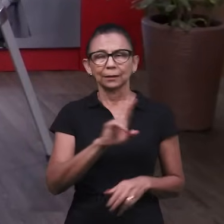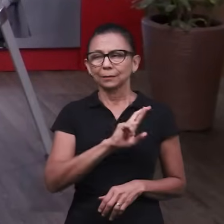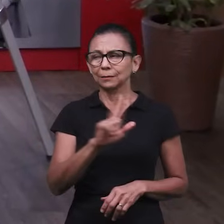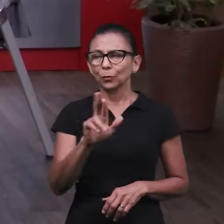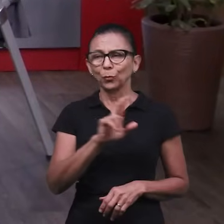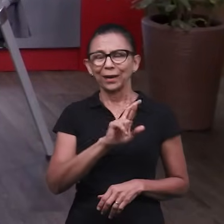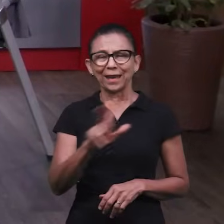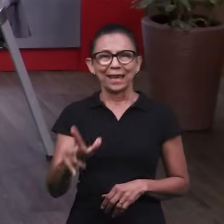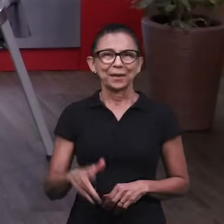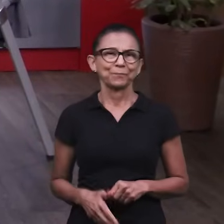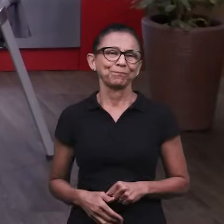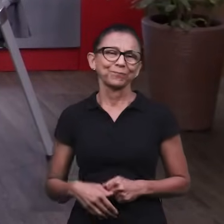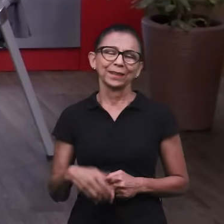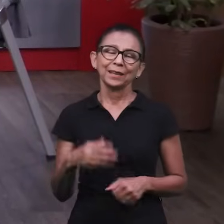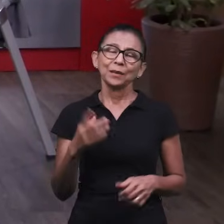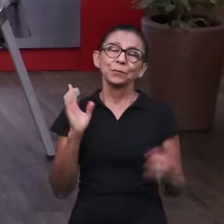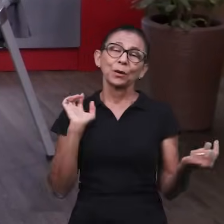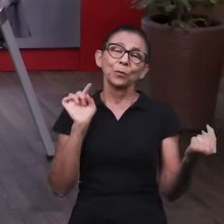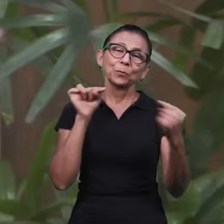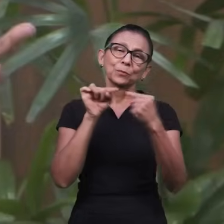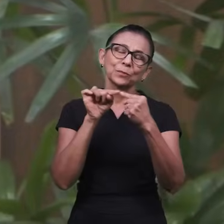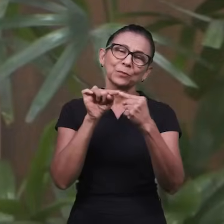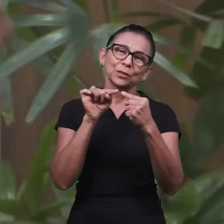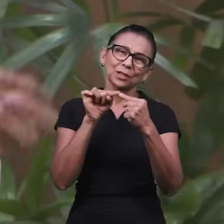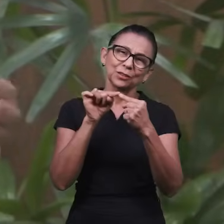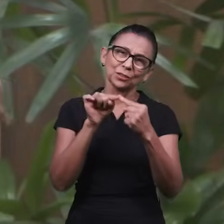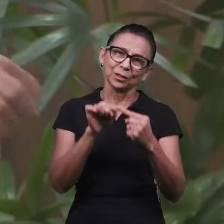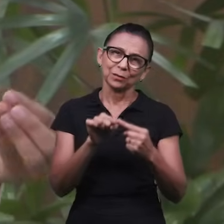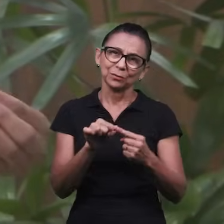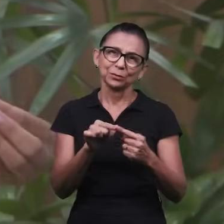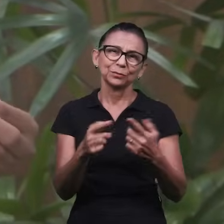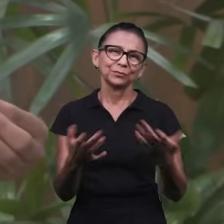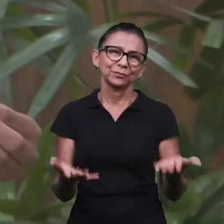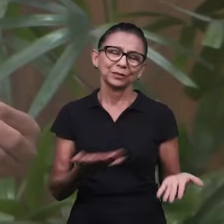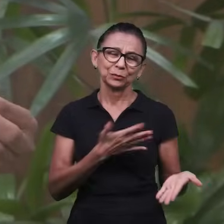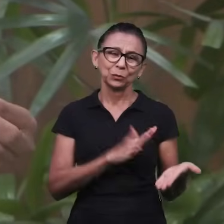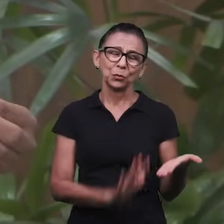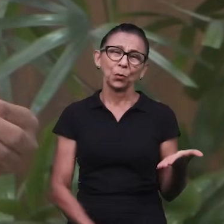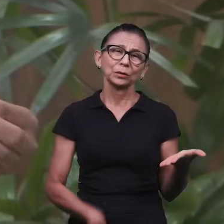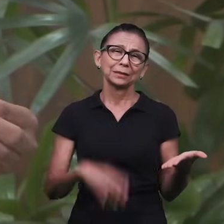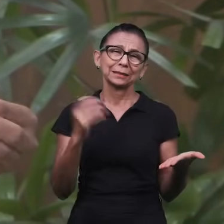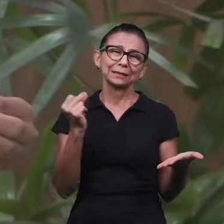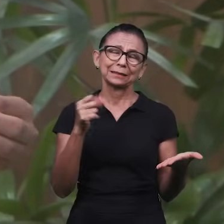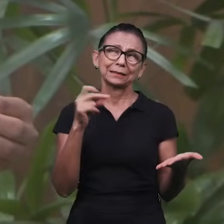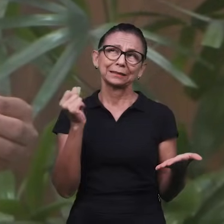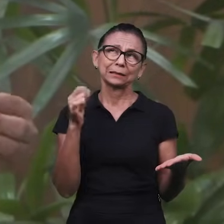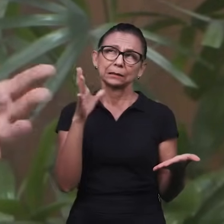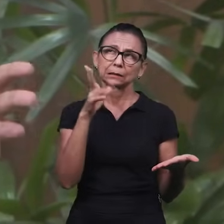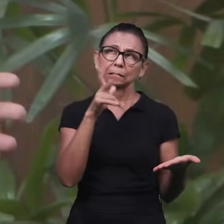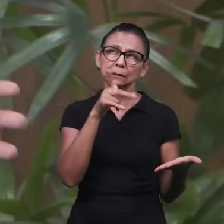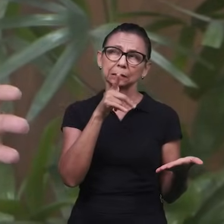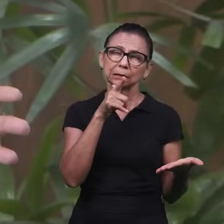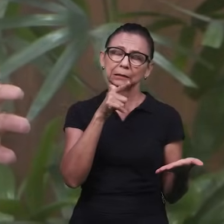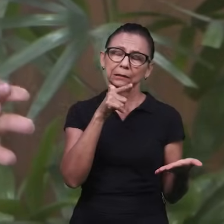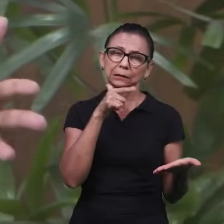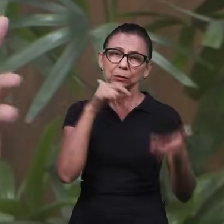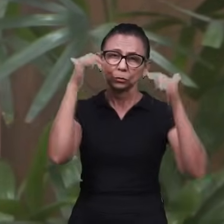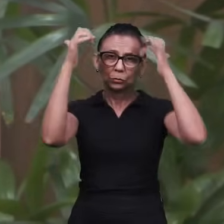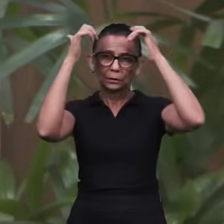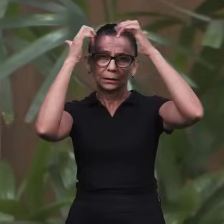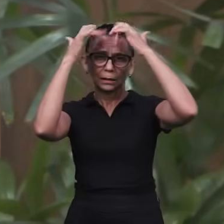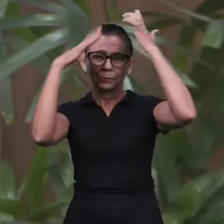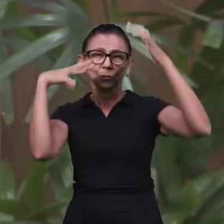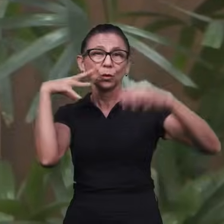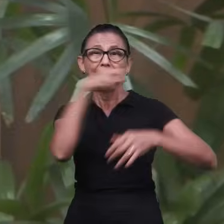papel, com aquelas perguntas daquela forma, não é bem assim que funciona o processamento cognitivo deles. Mas hoje nós já